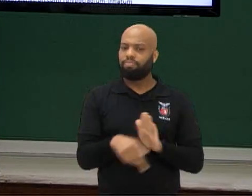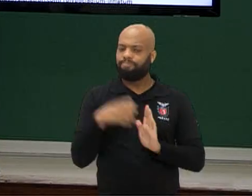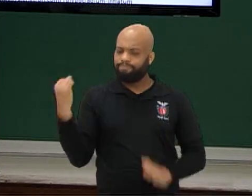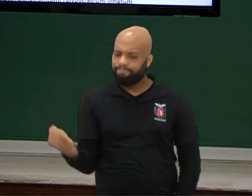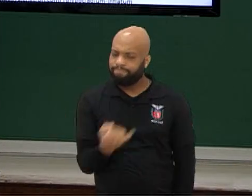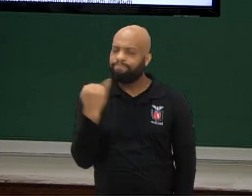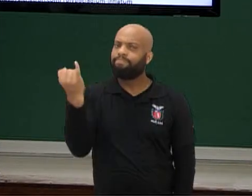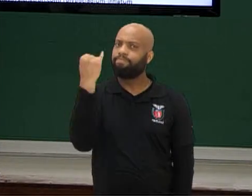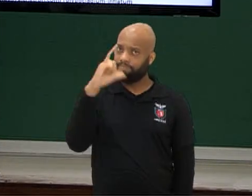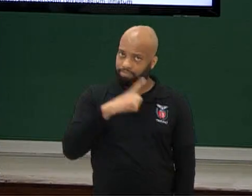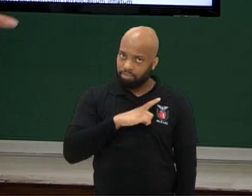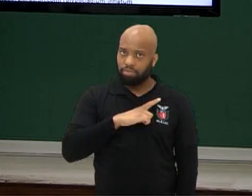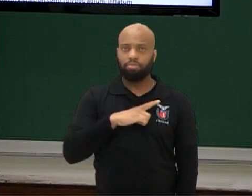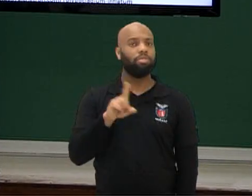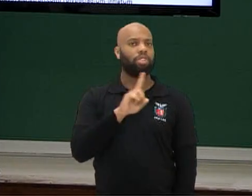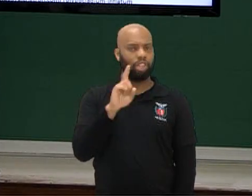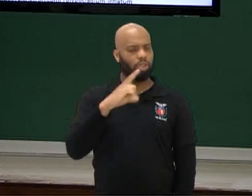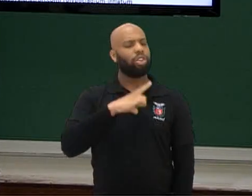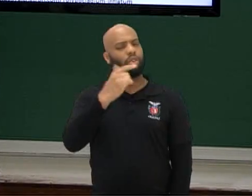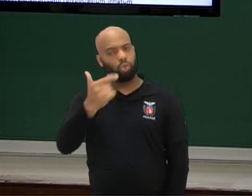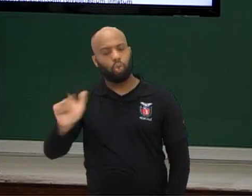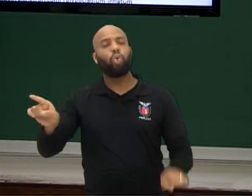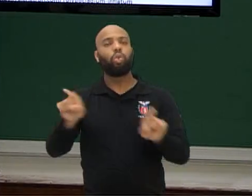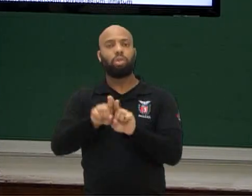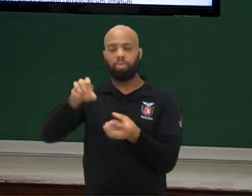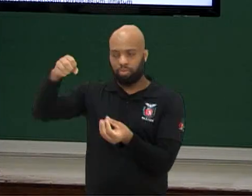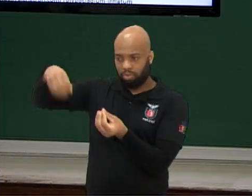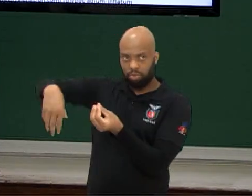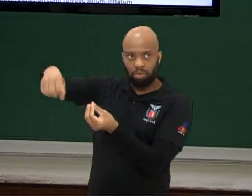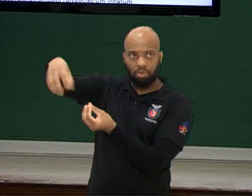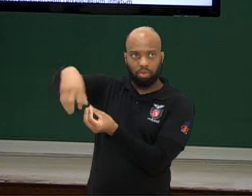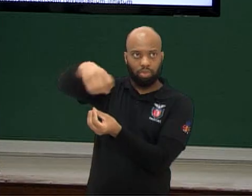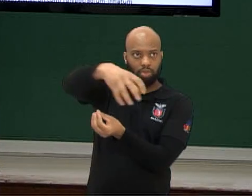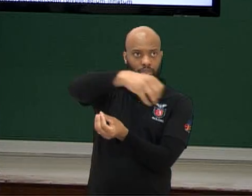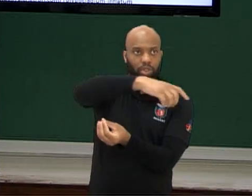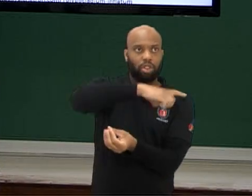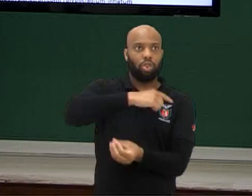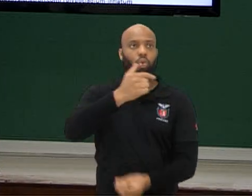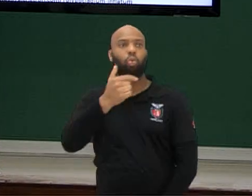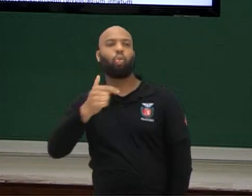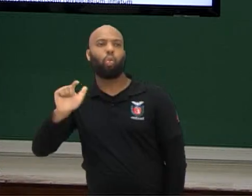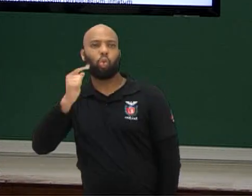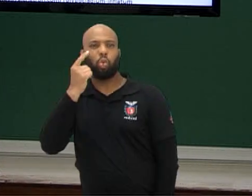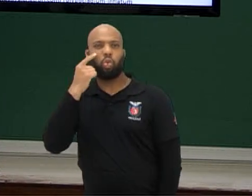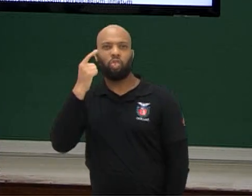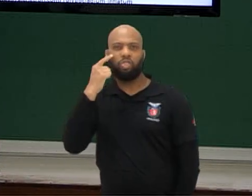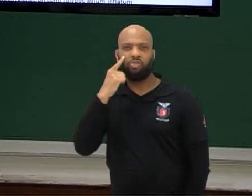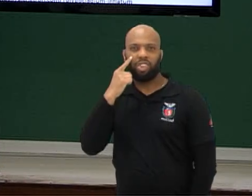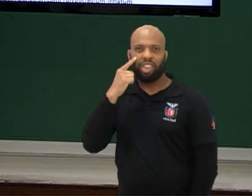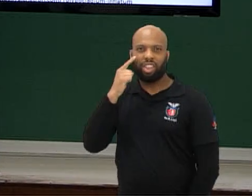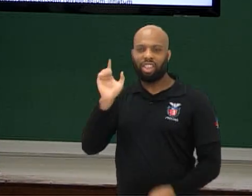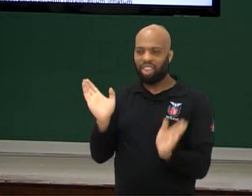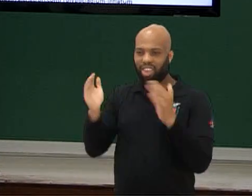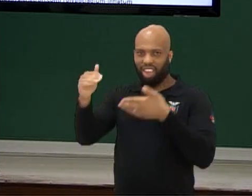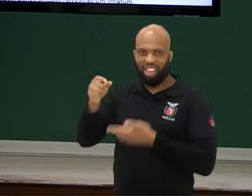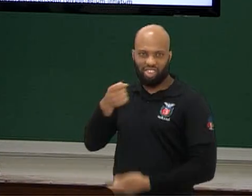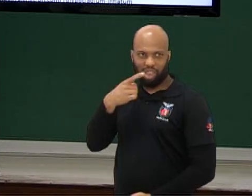importantes. Existe um outro fungo que produz a ciclosporina, uma substância, pessoal, utilizada